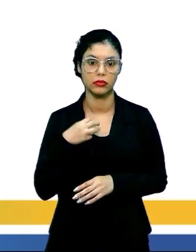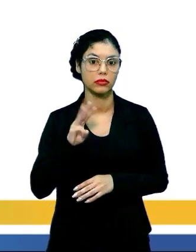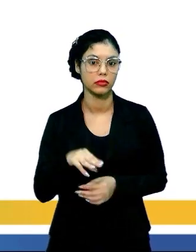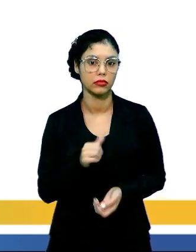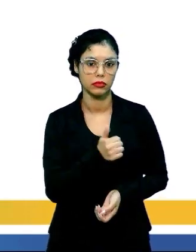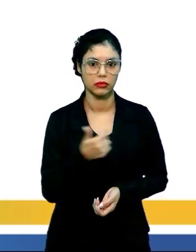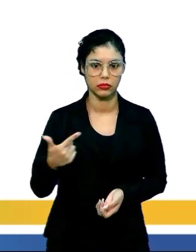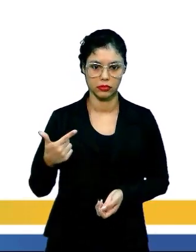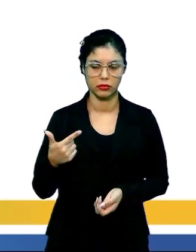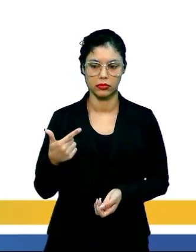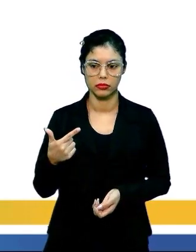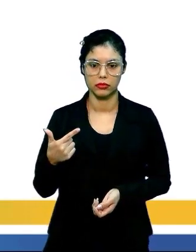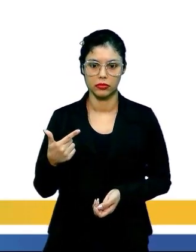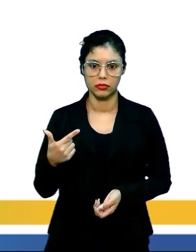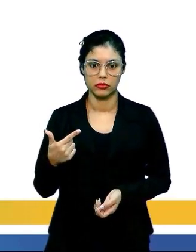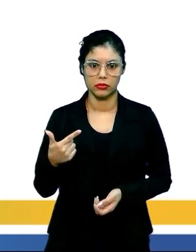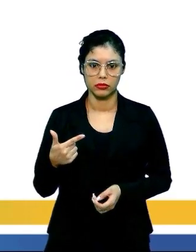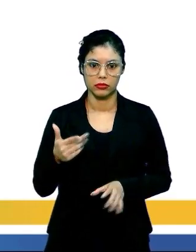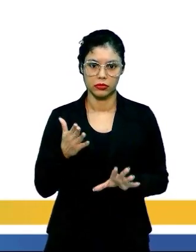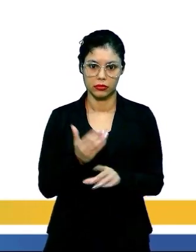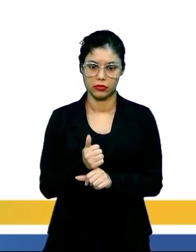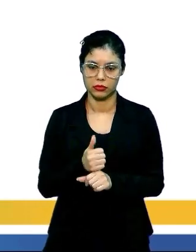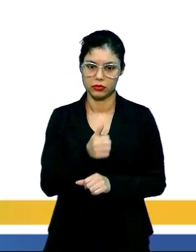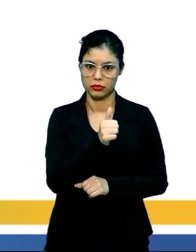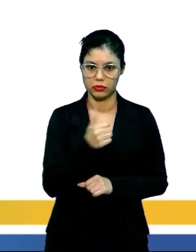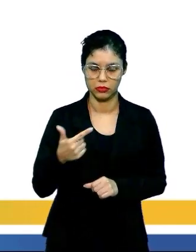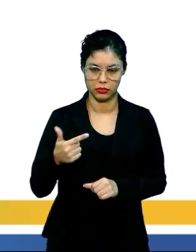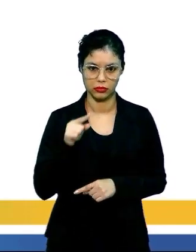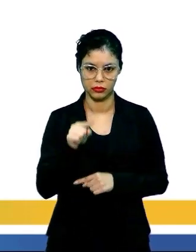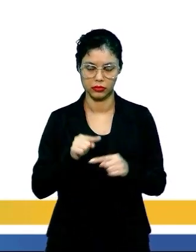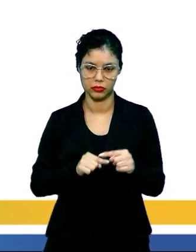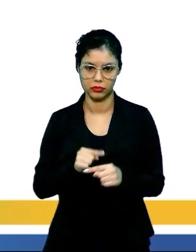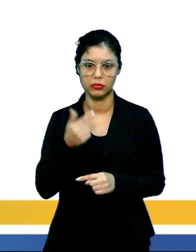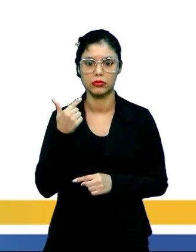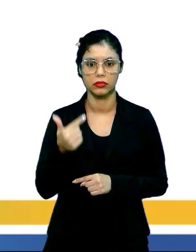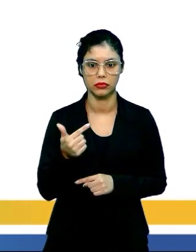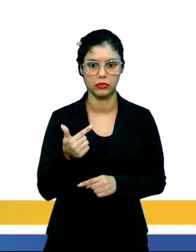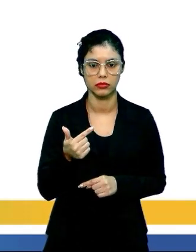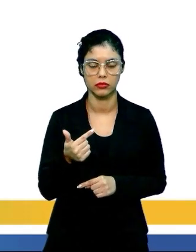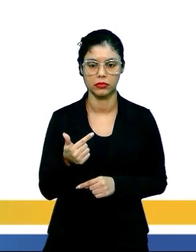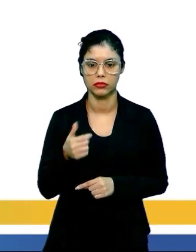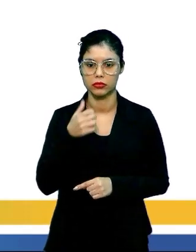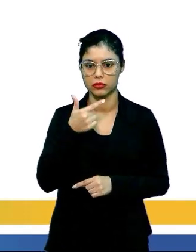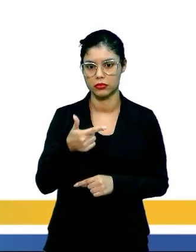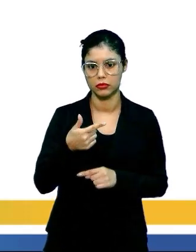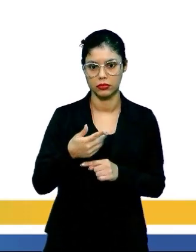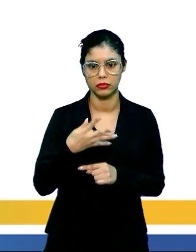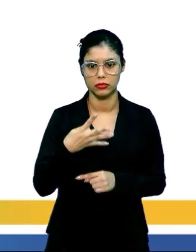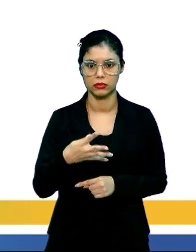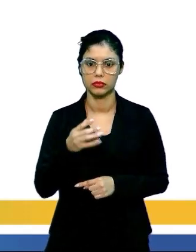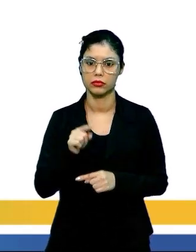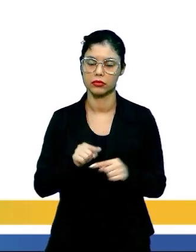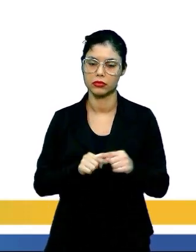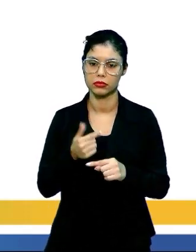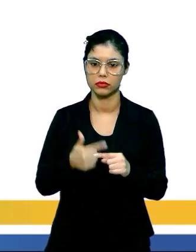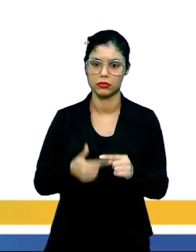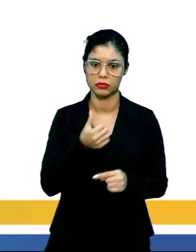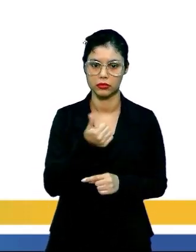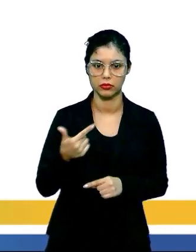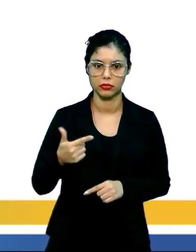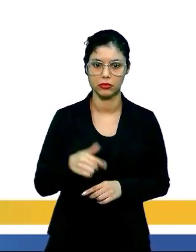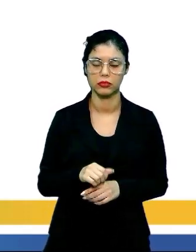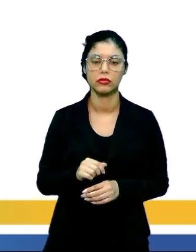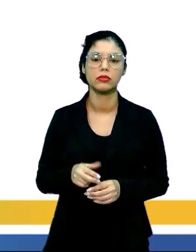vai dar? É simplesmente o 12, que se repete, mais 12 ao dividir por 2. 24 por 2 dá